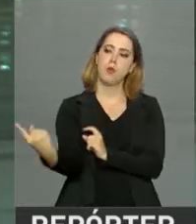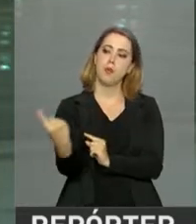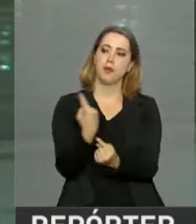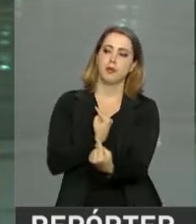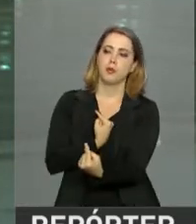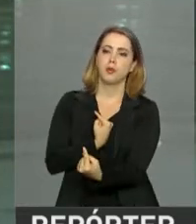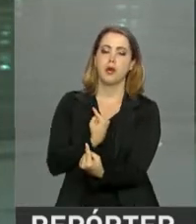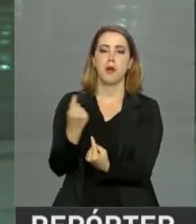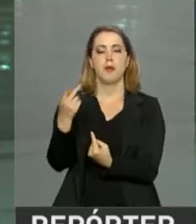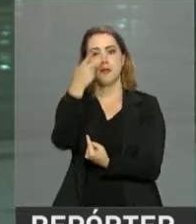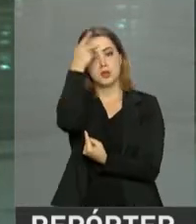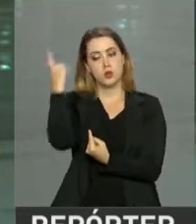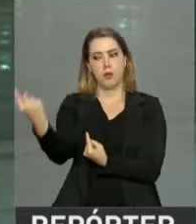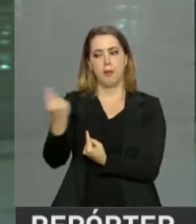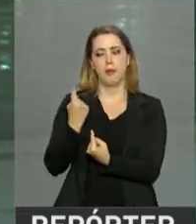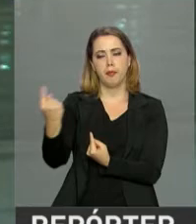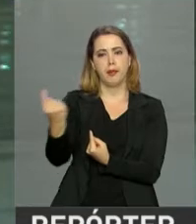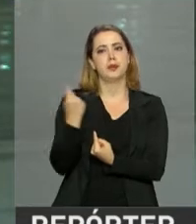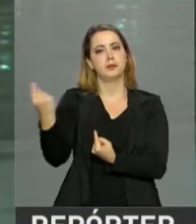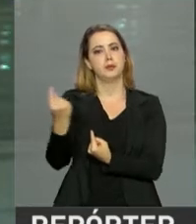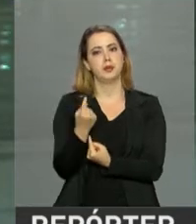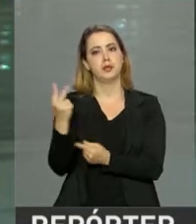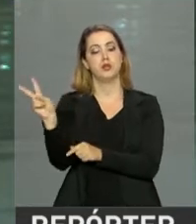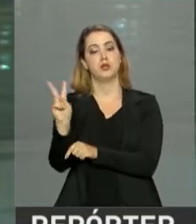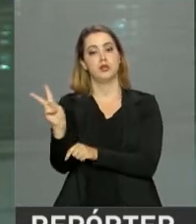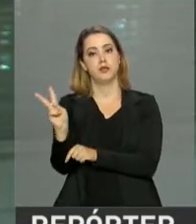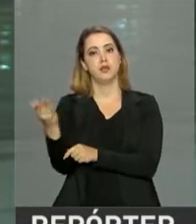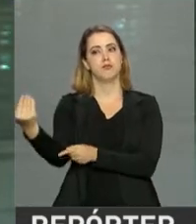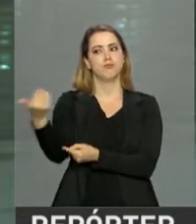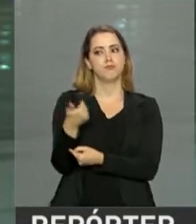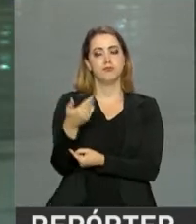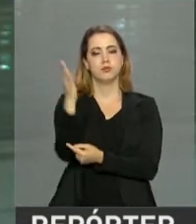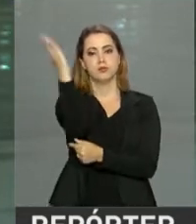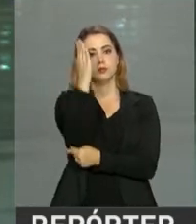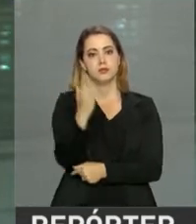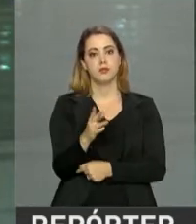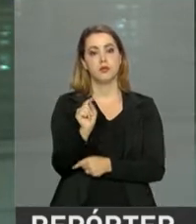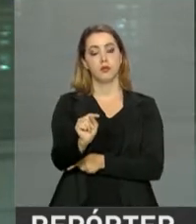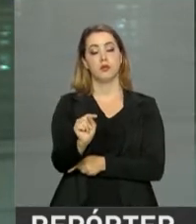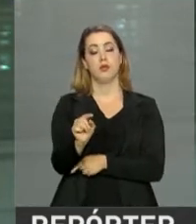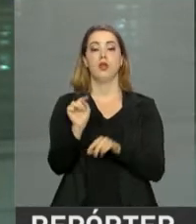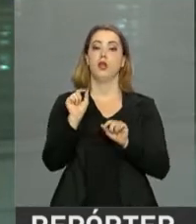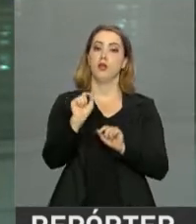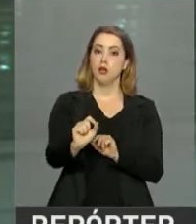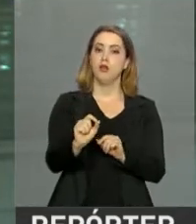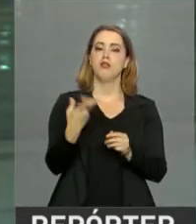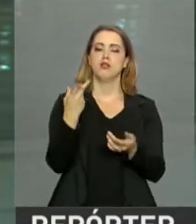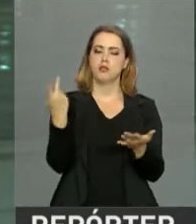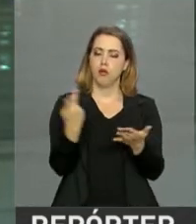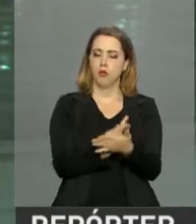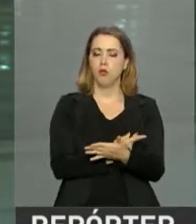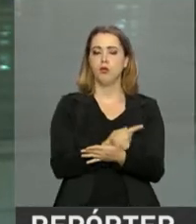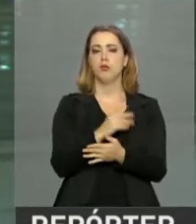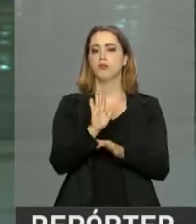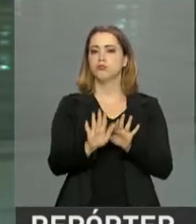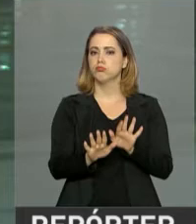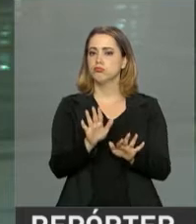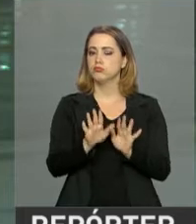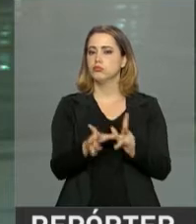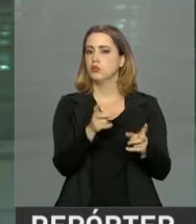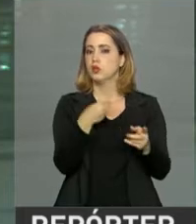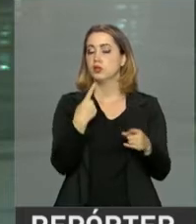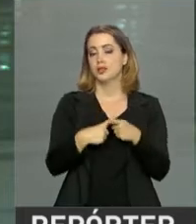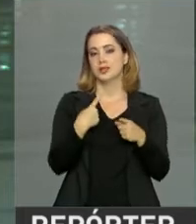número de pessoas que está fazendo essa travessia muito provavelmente isso está ocorrendo por conta do